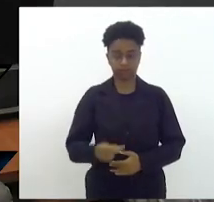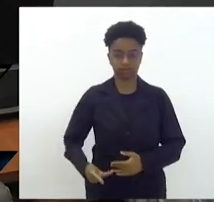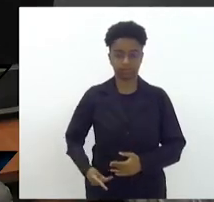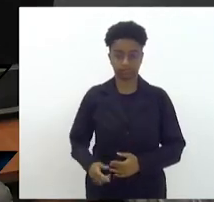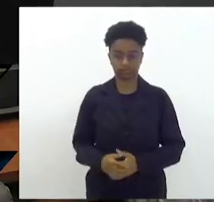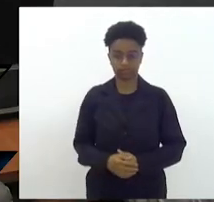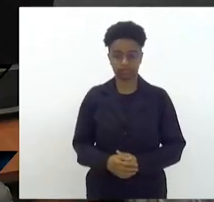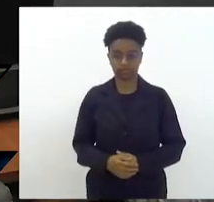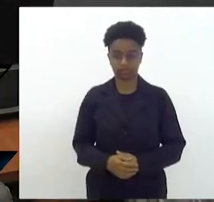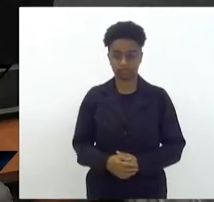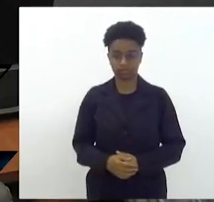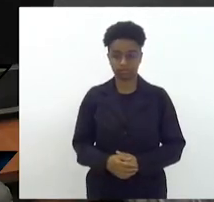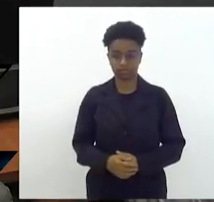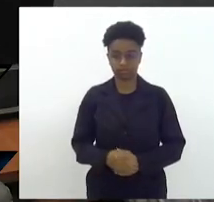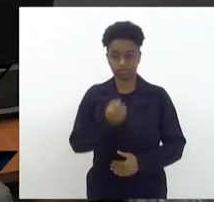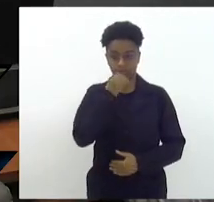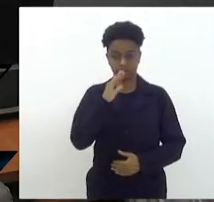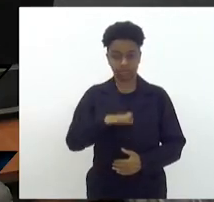querida